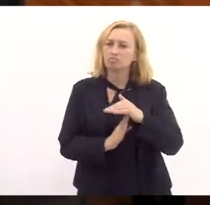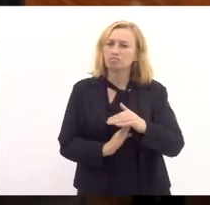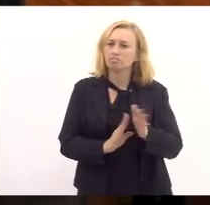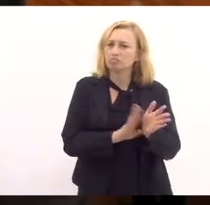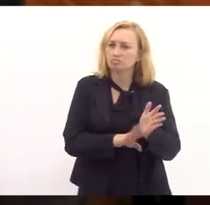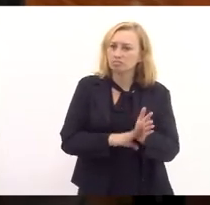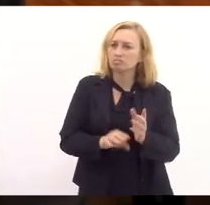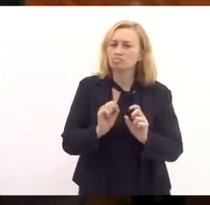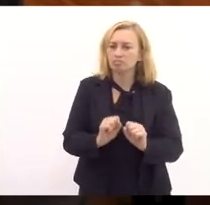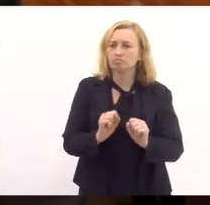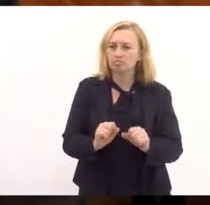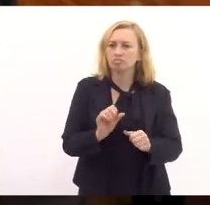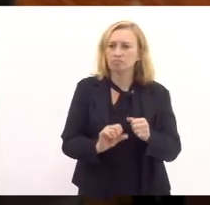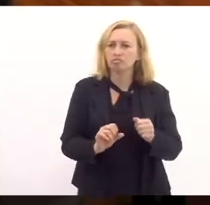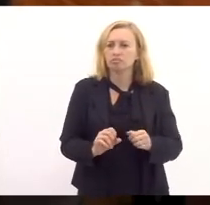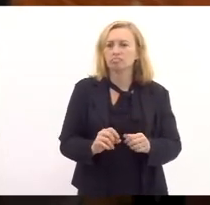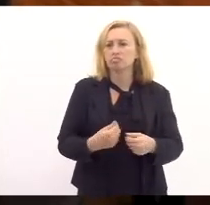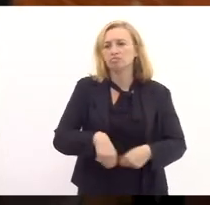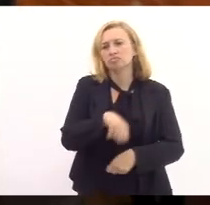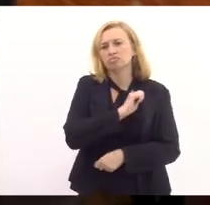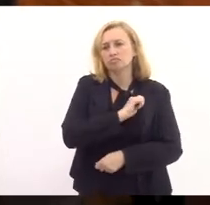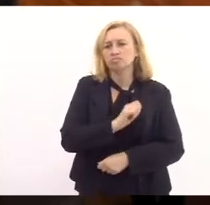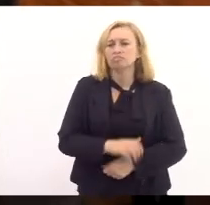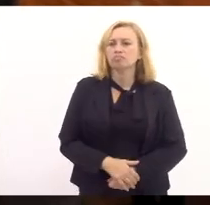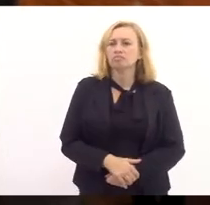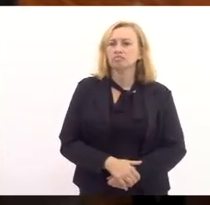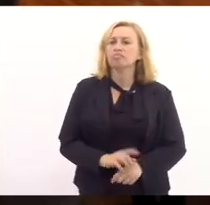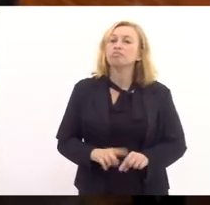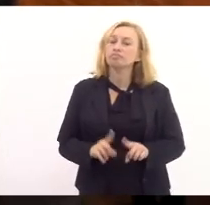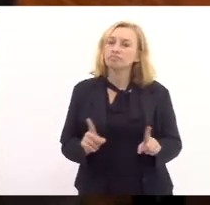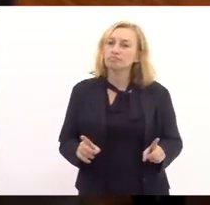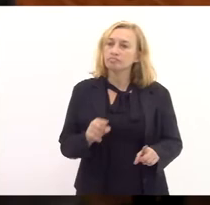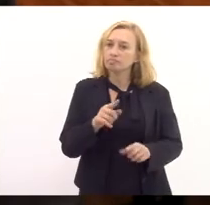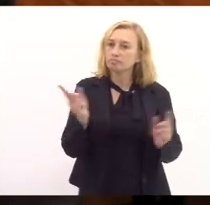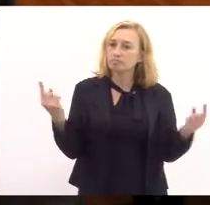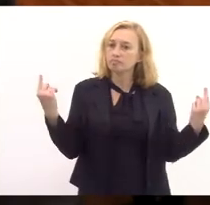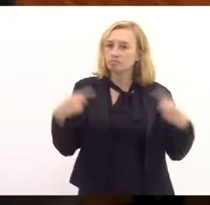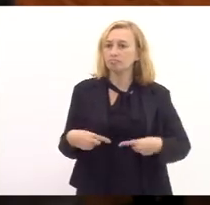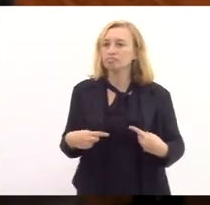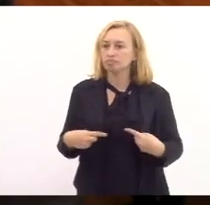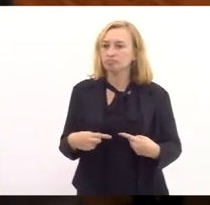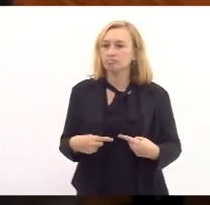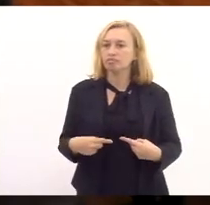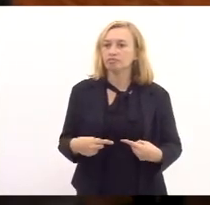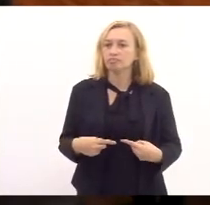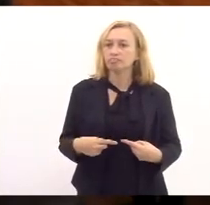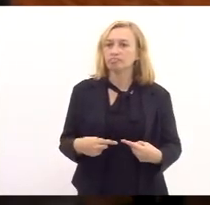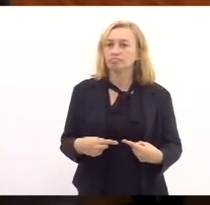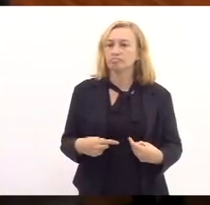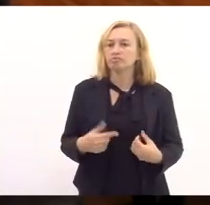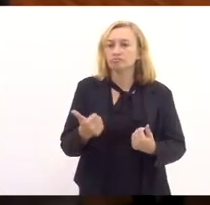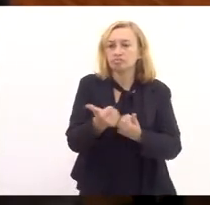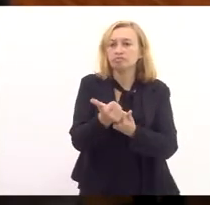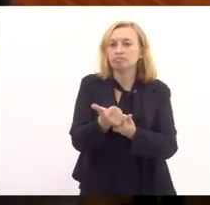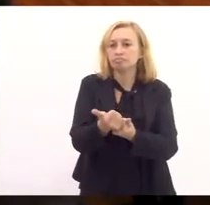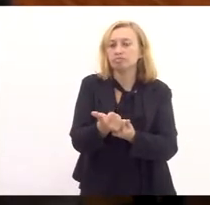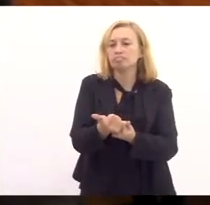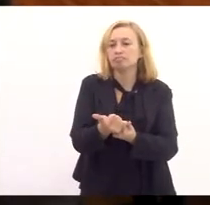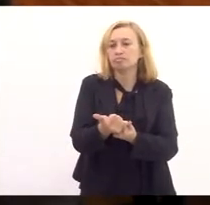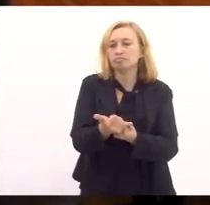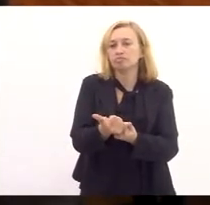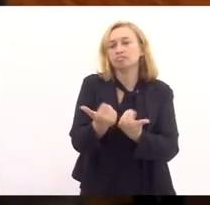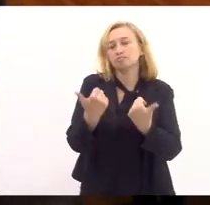que poderiam ser feitas no regime de recuperação fiscal. Mas esse é um desafio que eu conto com o auxílio